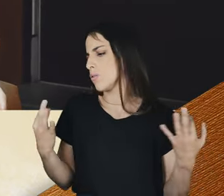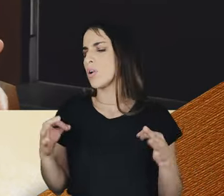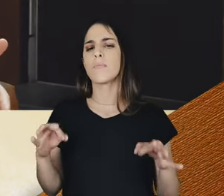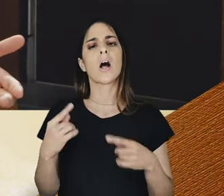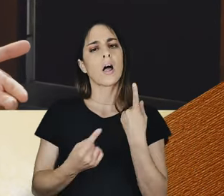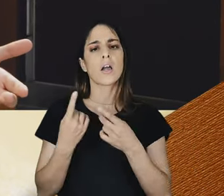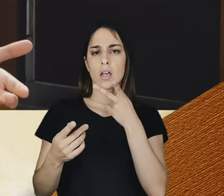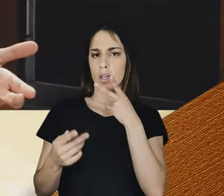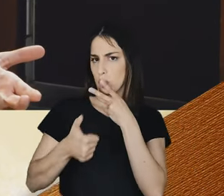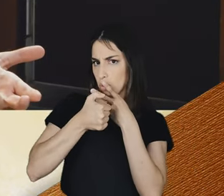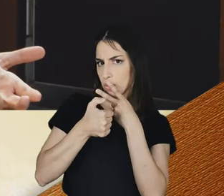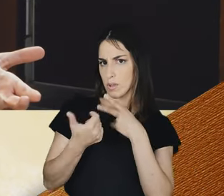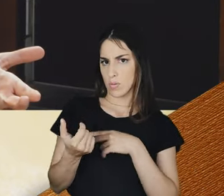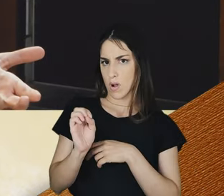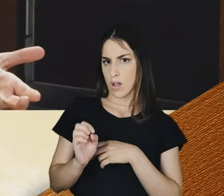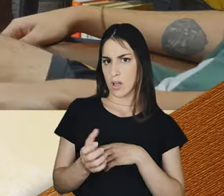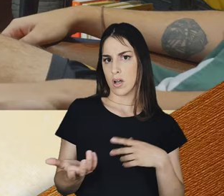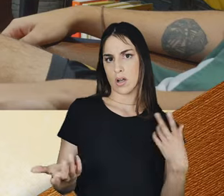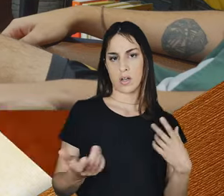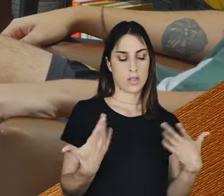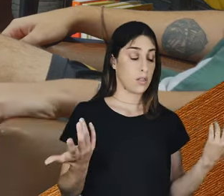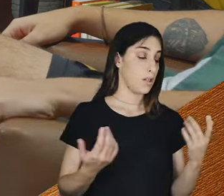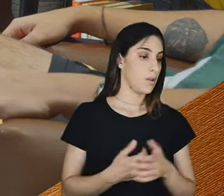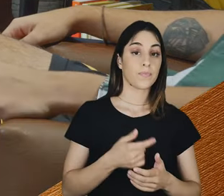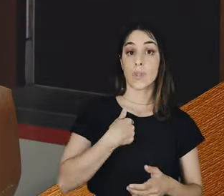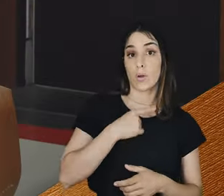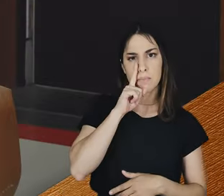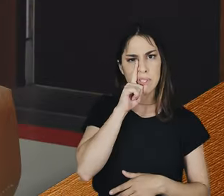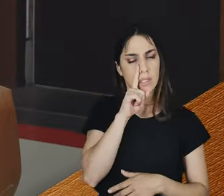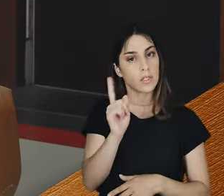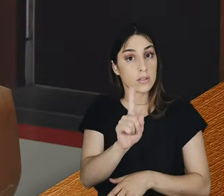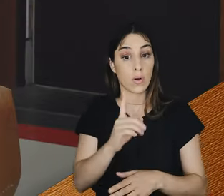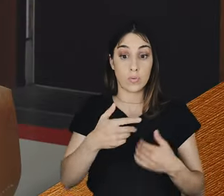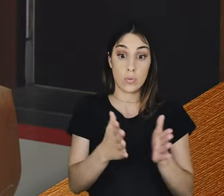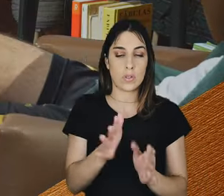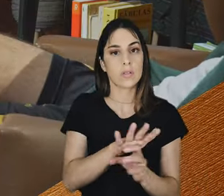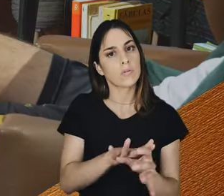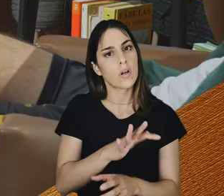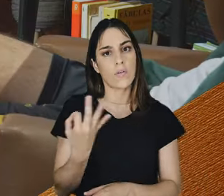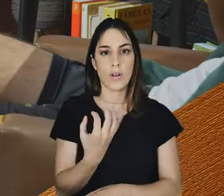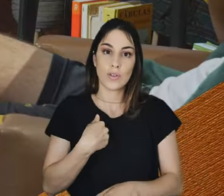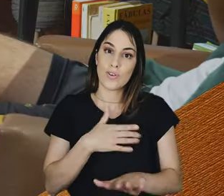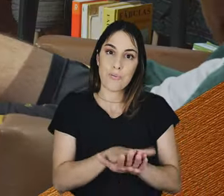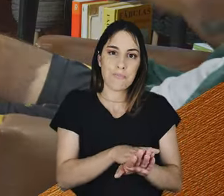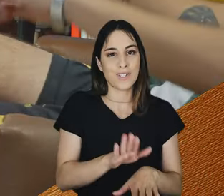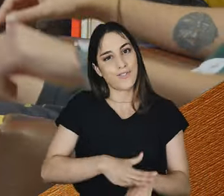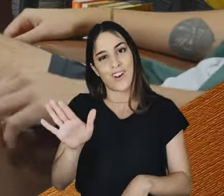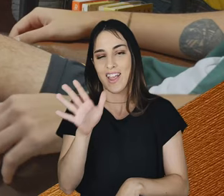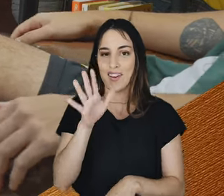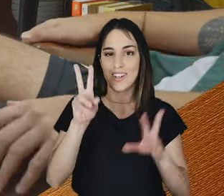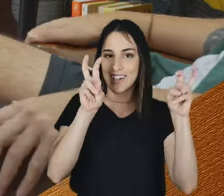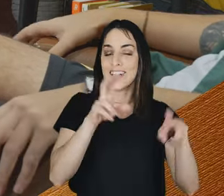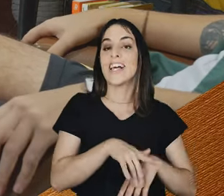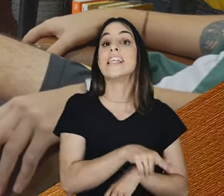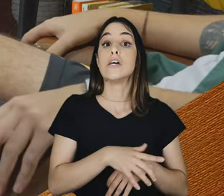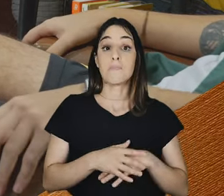tem lume. Nunca. Eu não vou mentir, toda esta situação deixou-me como um peixe fora d'água.